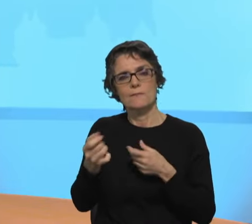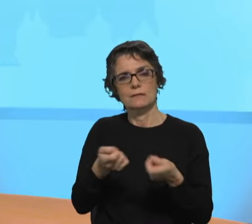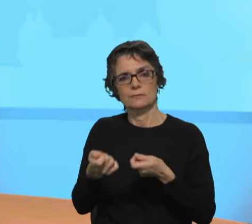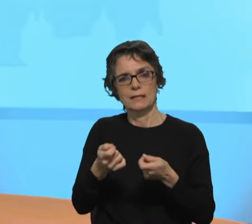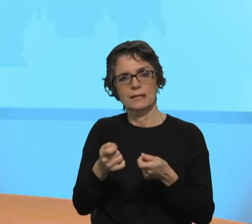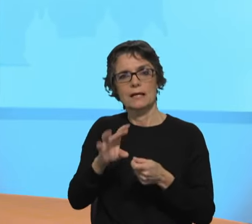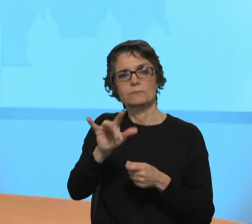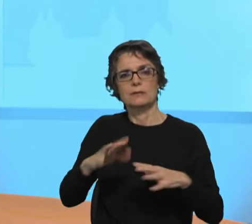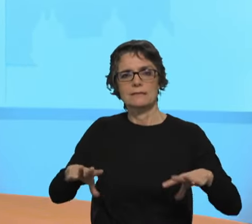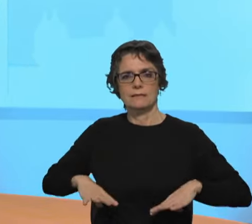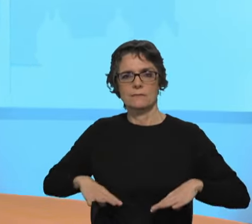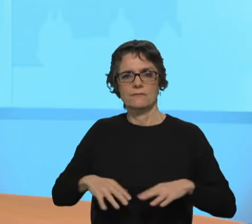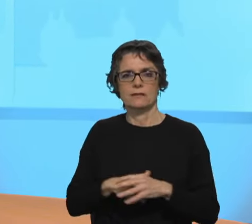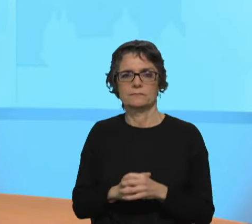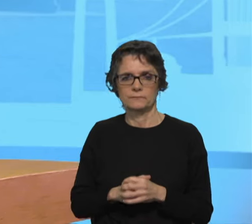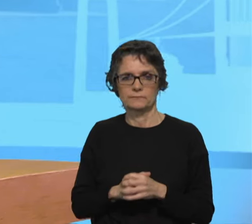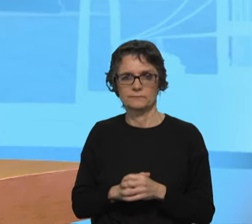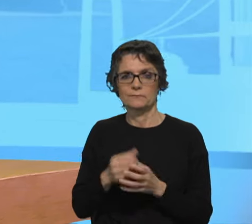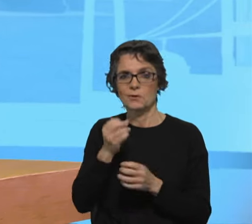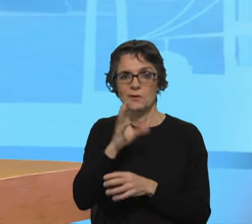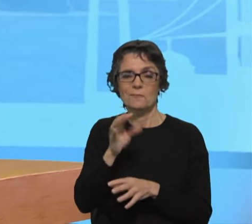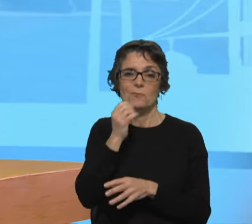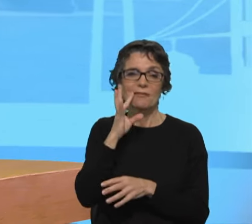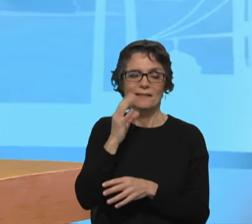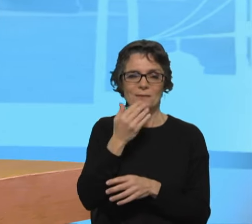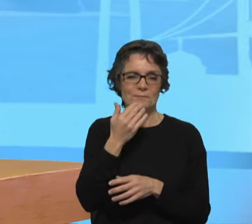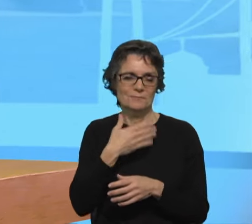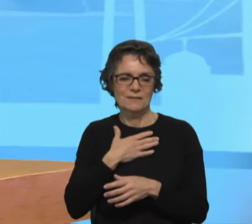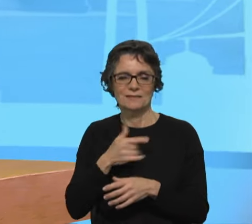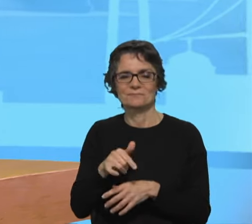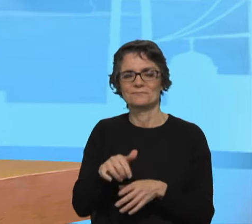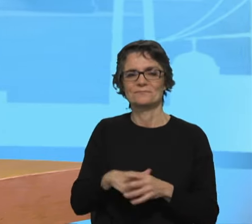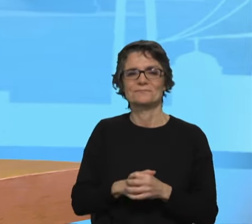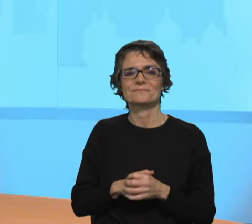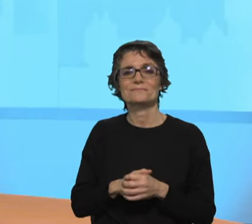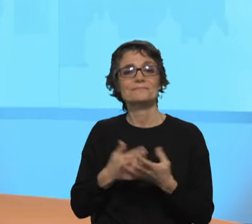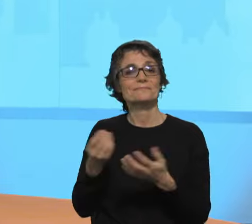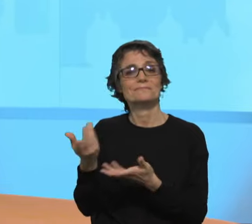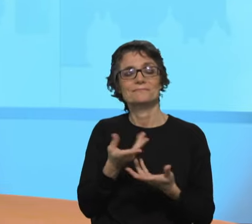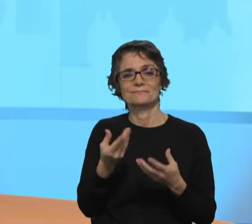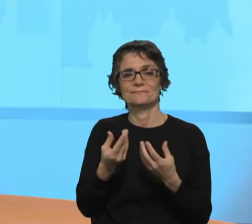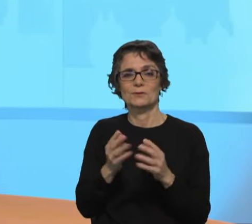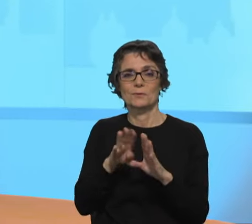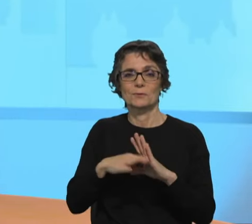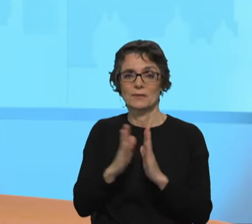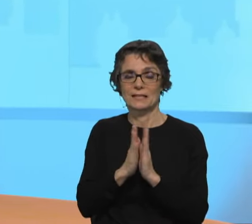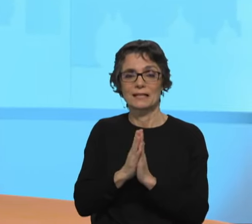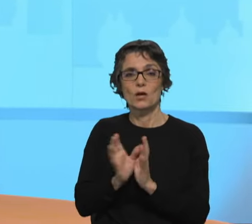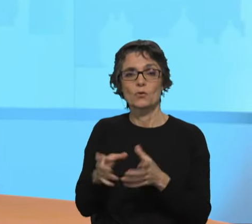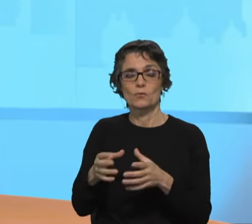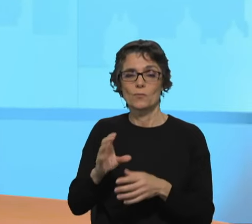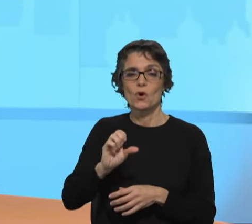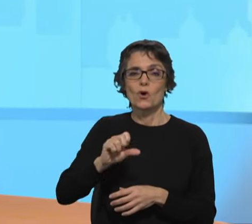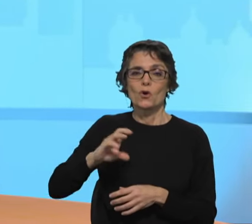Santa Maria da Feira. Boa tarde, obrigado por estar aqui entre nós. Na realidade, como pudemos ver, o grupo Golgotha